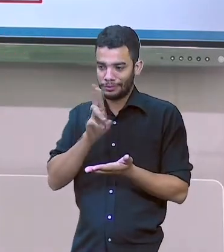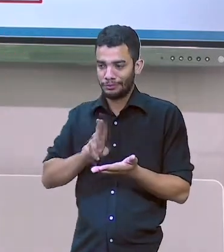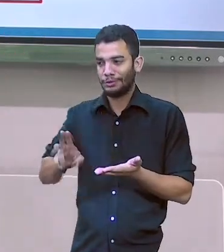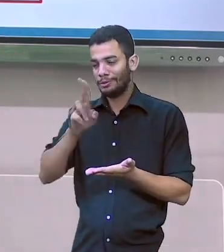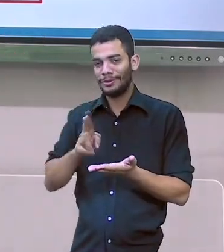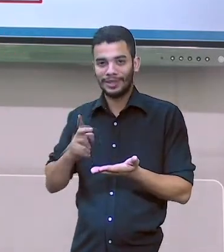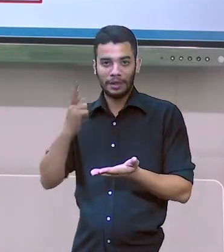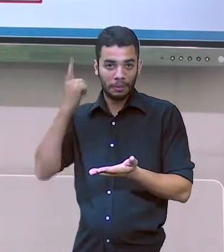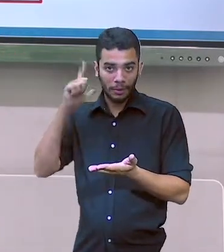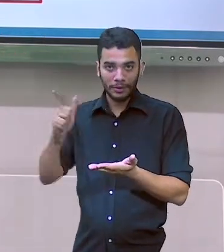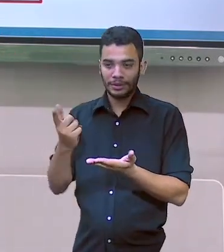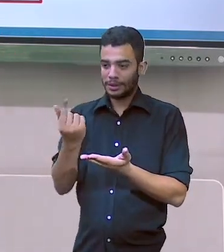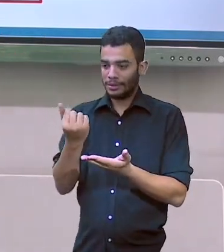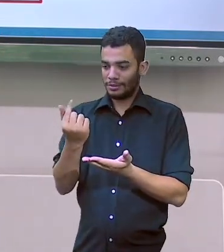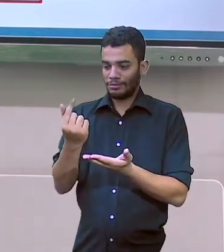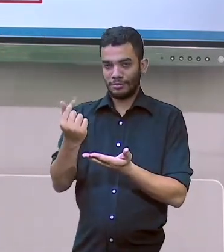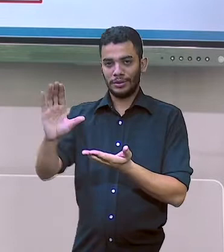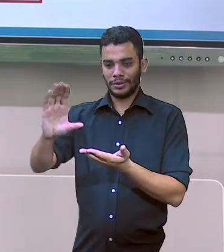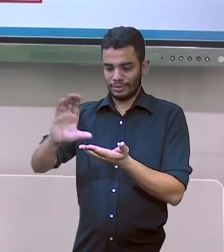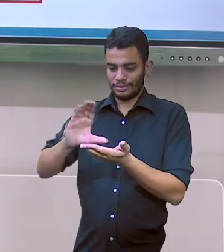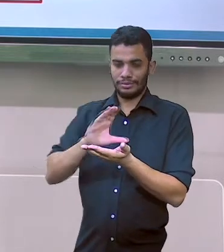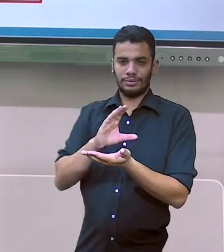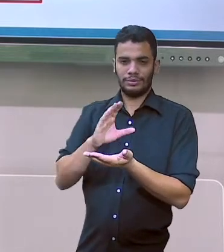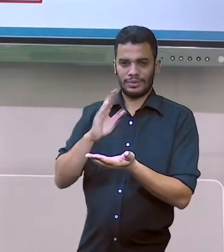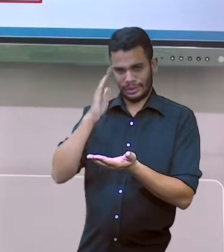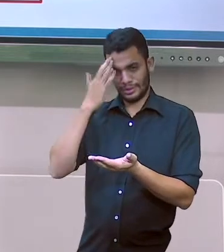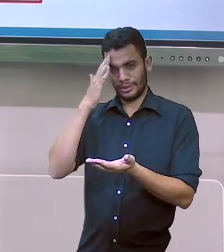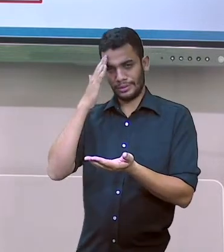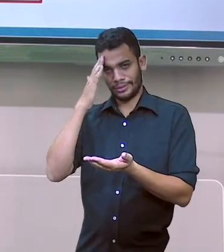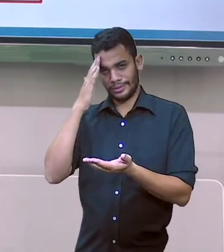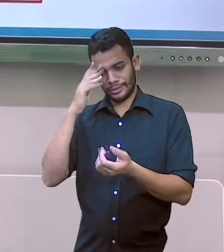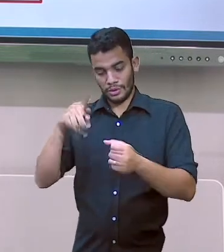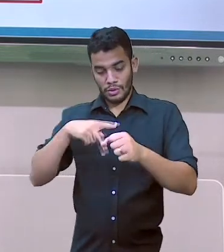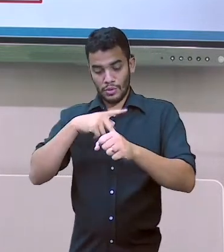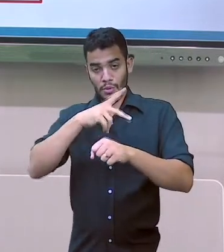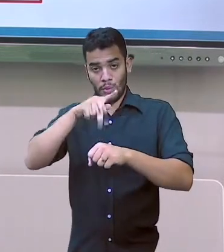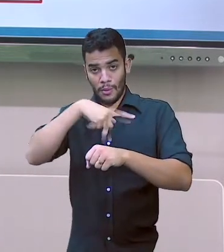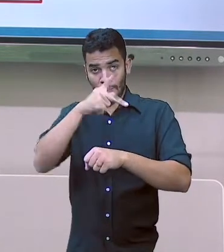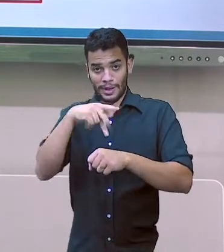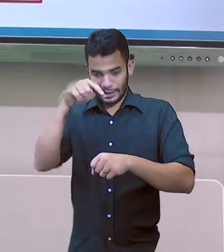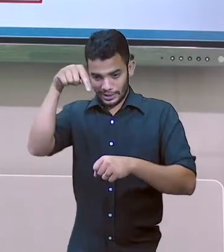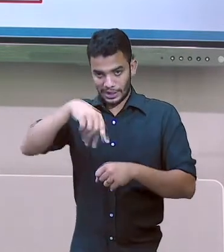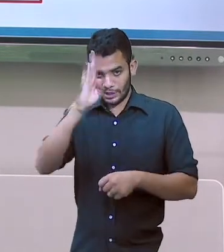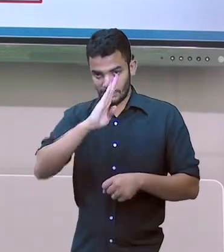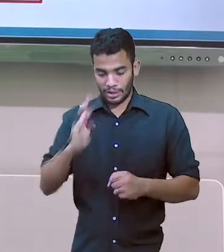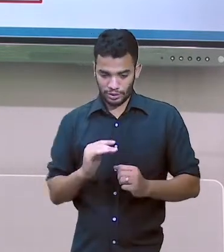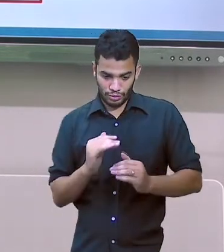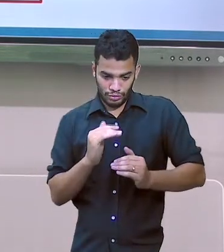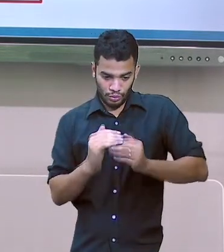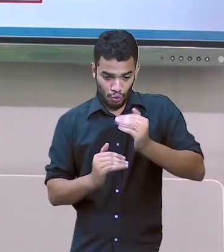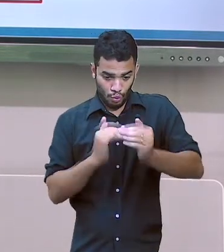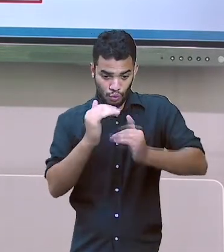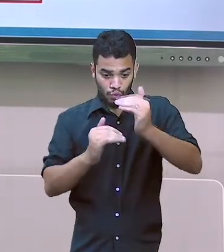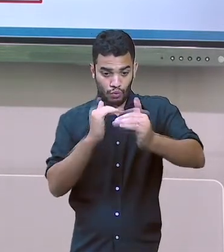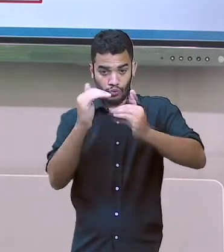do nosso grande processo de industrialização? É importante a gente